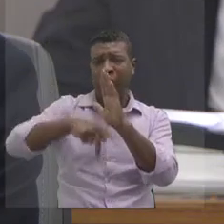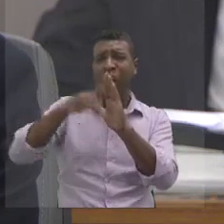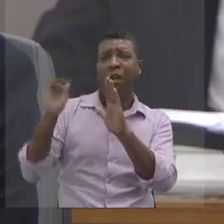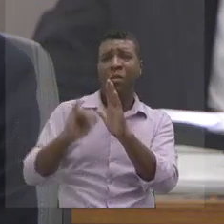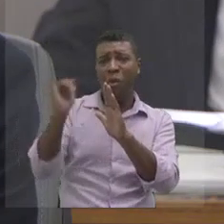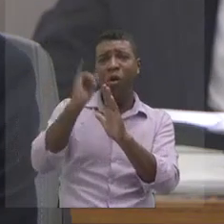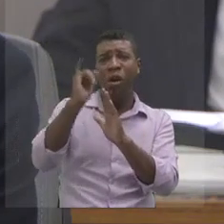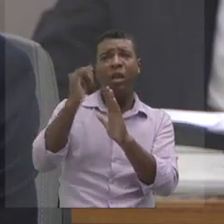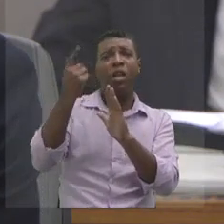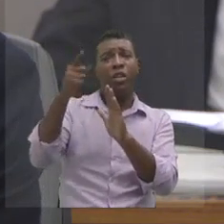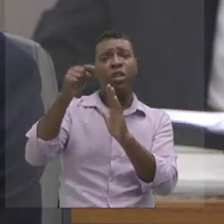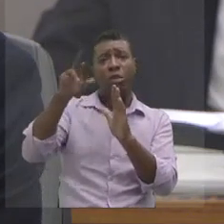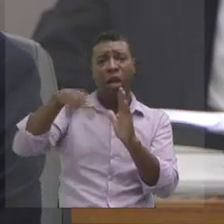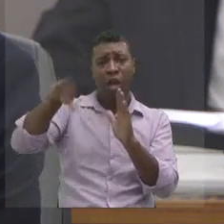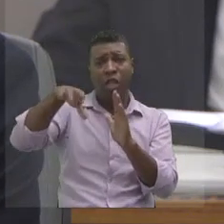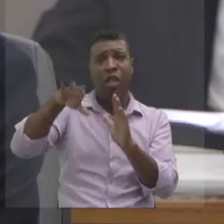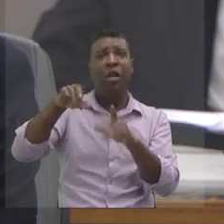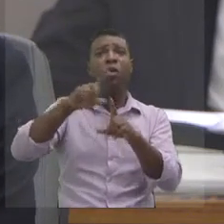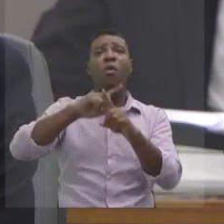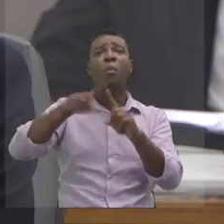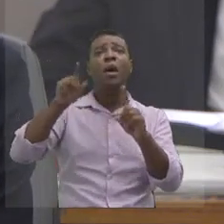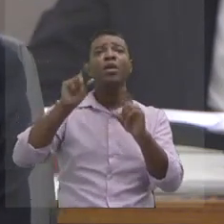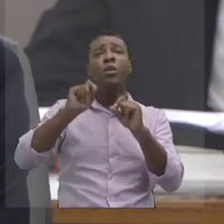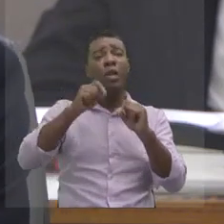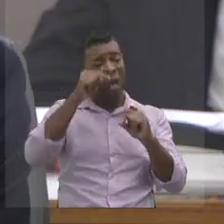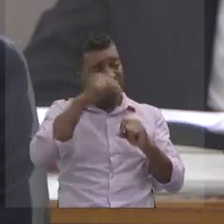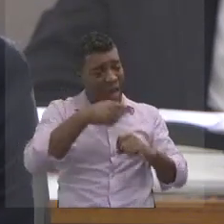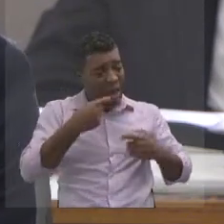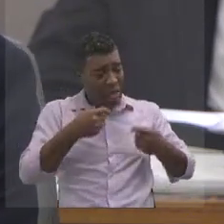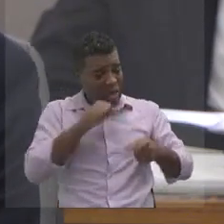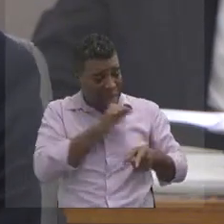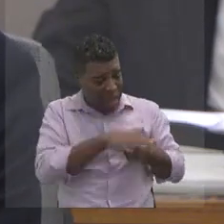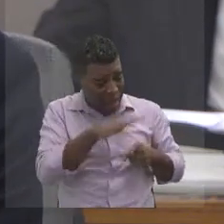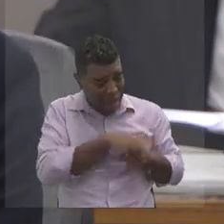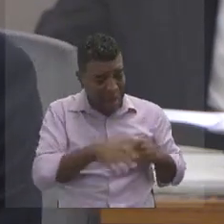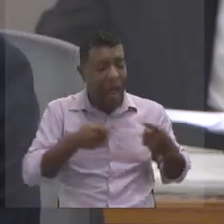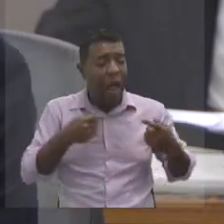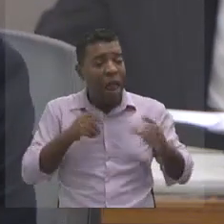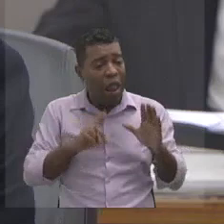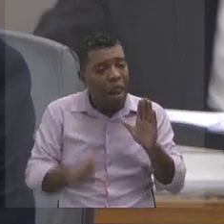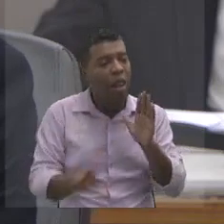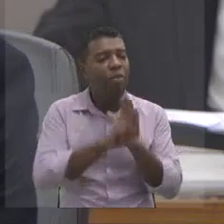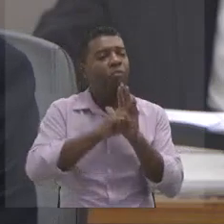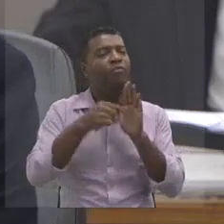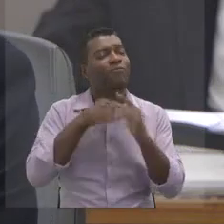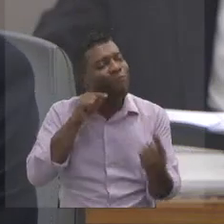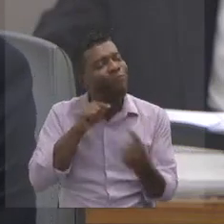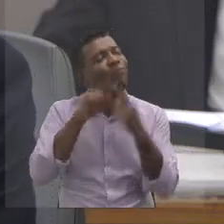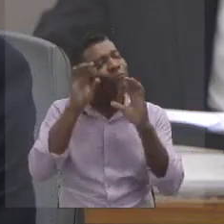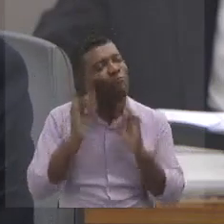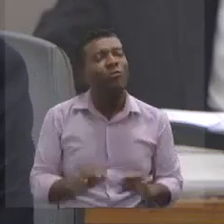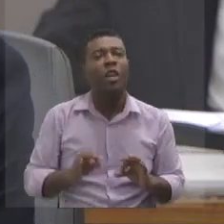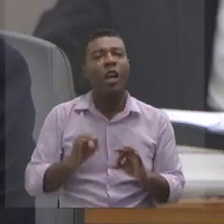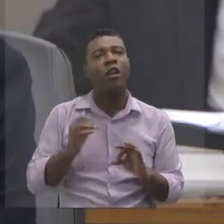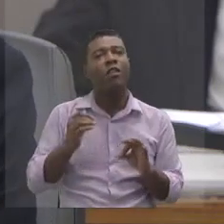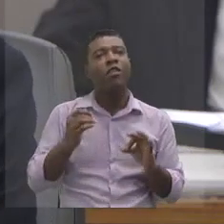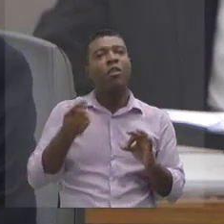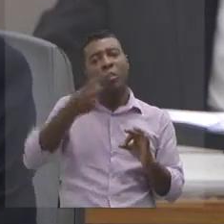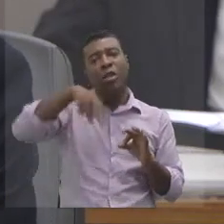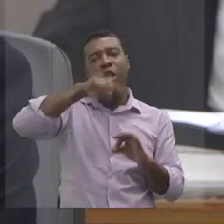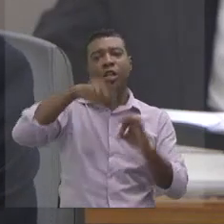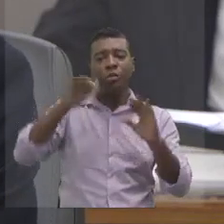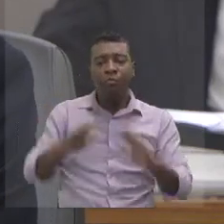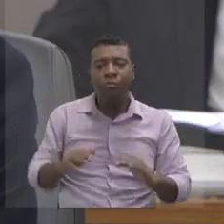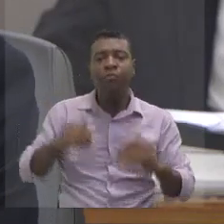região mas assim sempre demandas legítimas aqui né E o nosso compromisso de poder avançar com muita gente